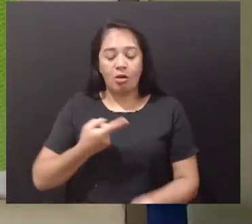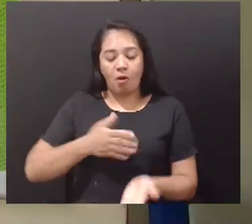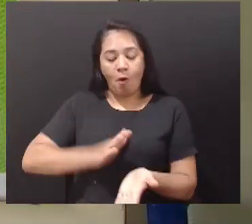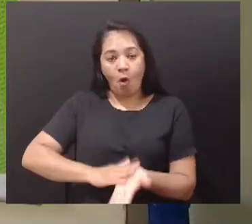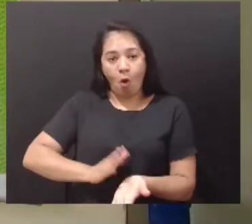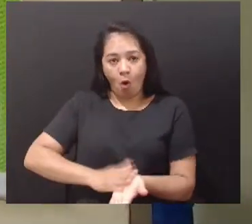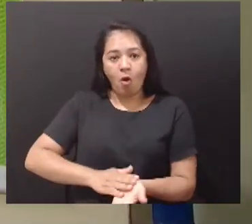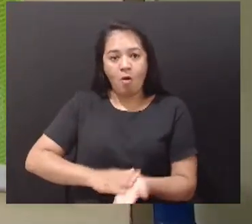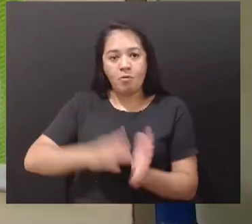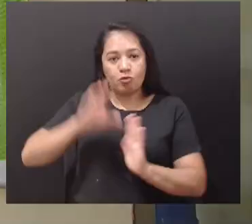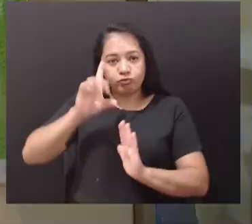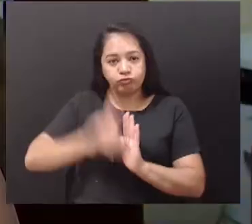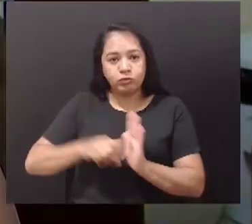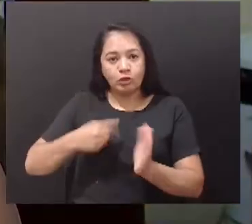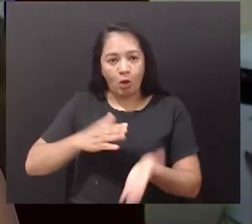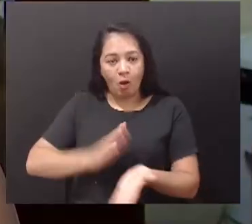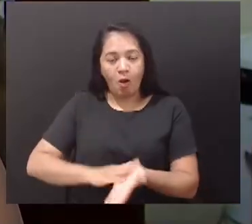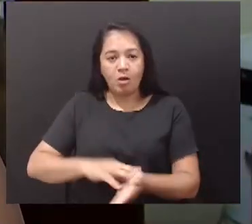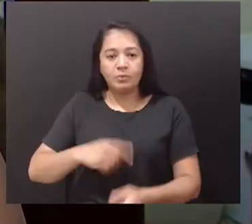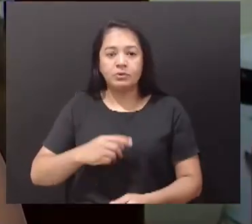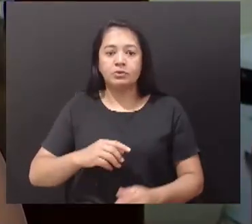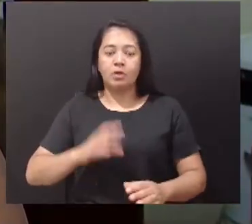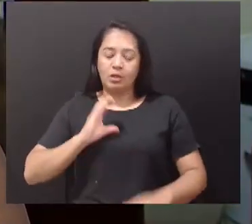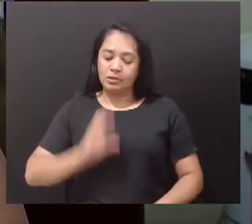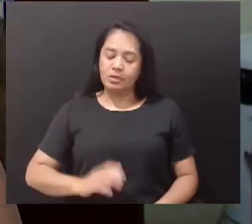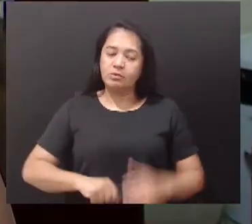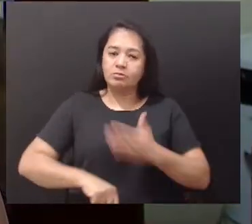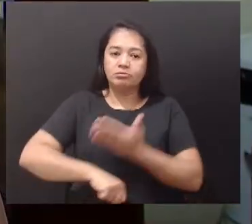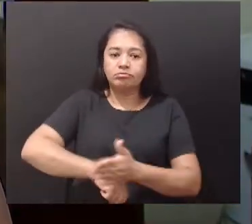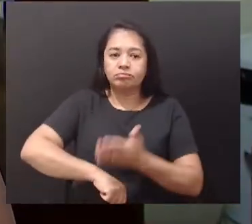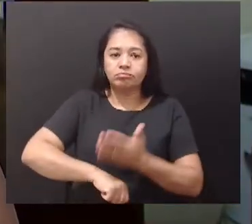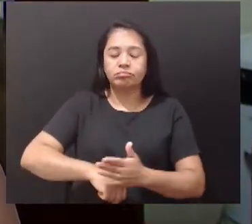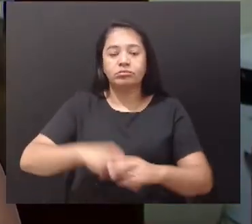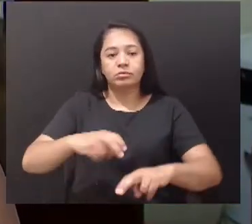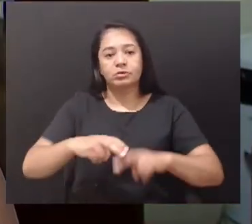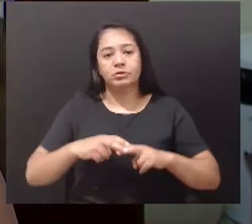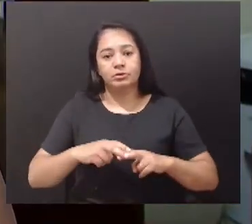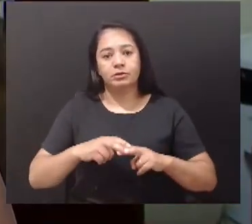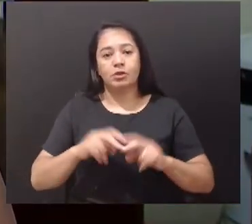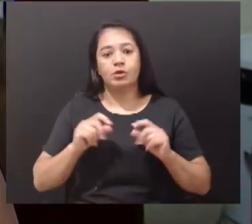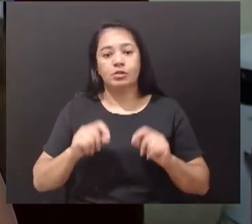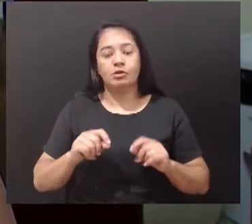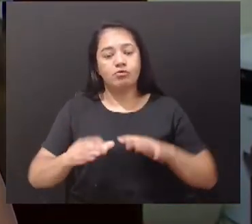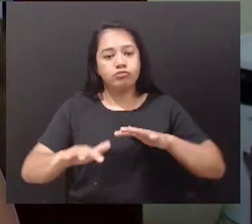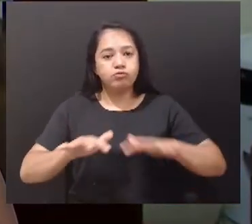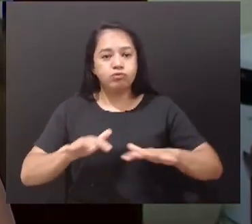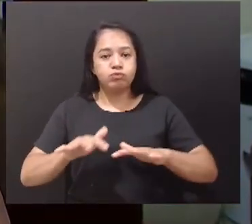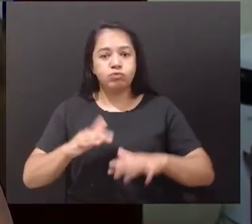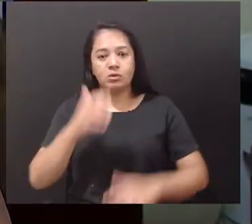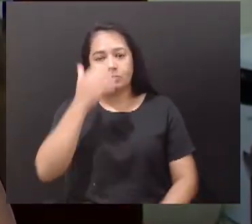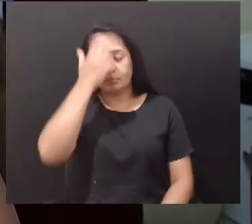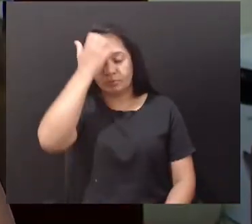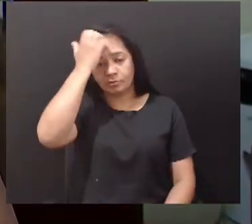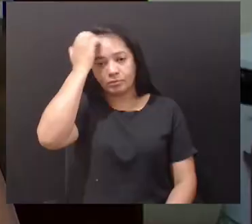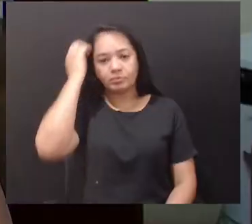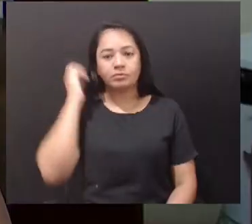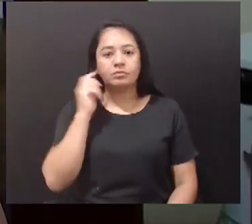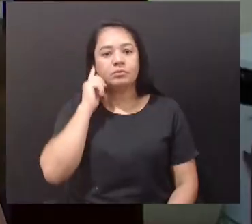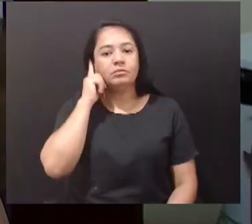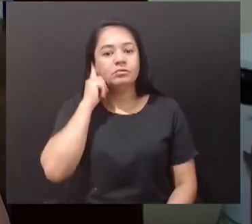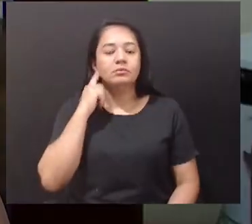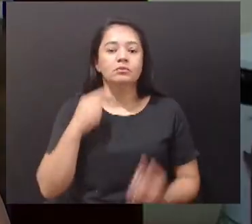está exercendo a nossa cidadania e com isso faz com que se movimente para que realmente combata o racismo